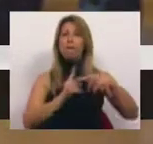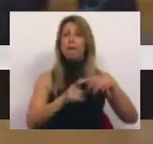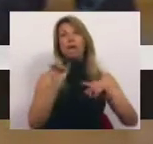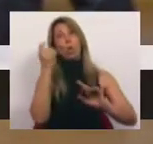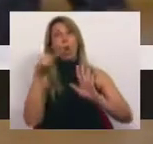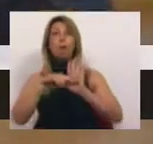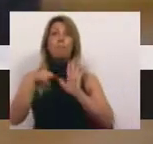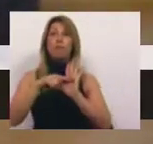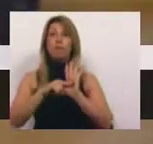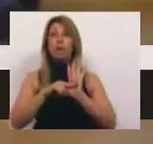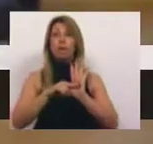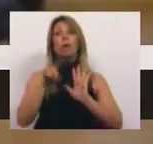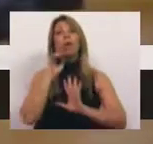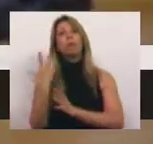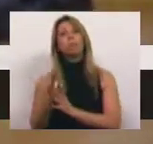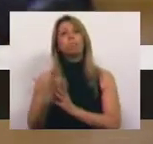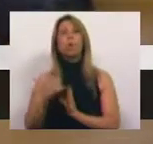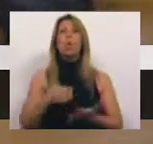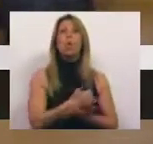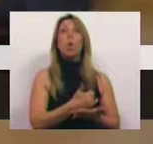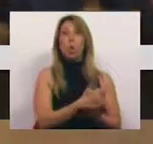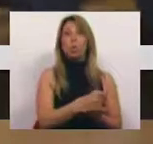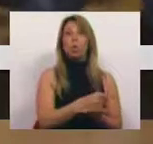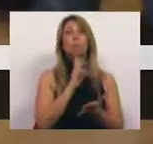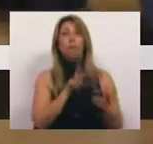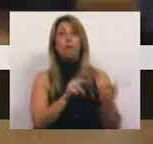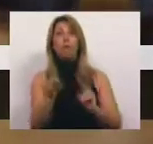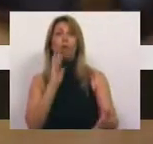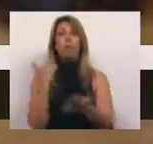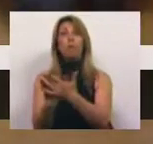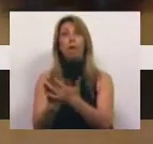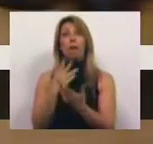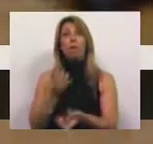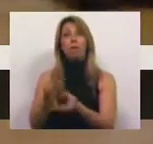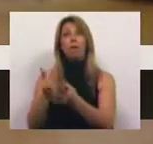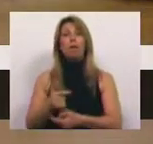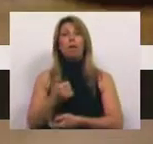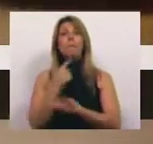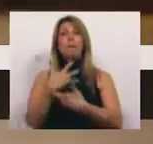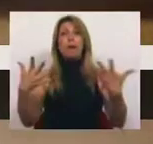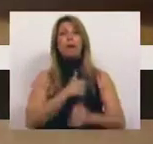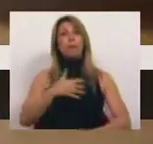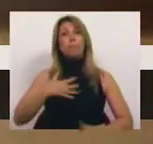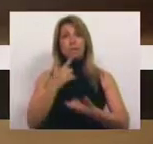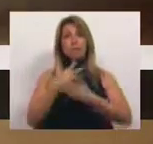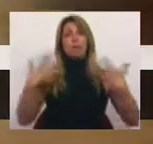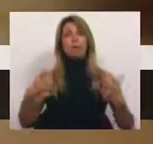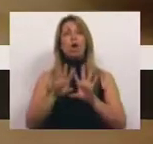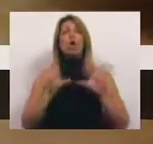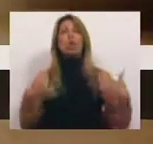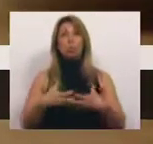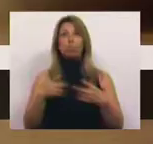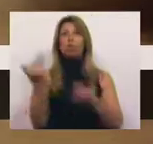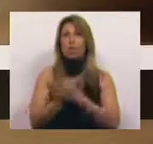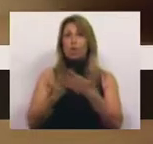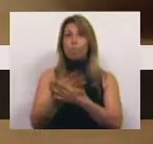menos-valias, deduzindo-as ao lucro tributável que essa reforma veio permitir às grandes empresas e aos grandes grupos económicos. E face a este